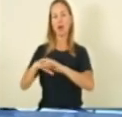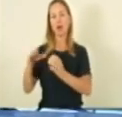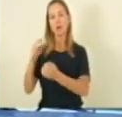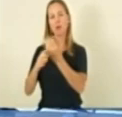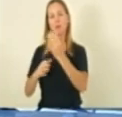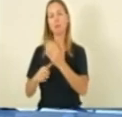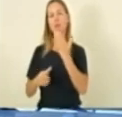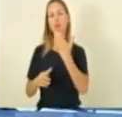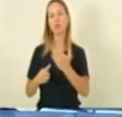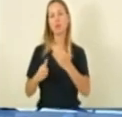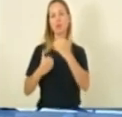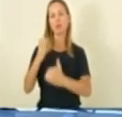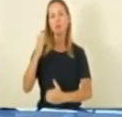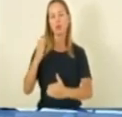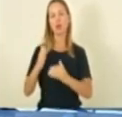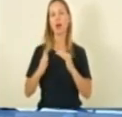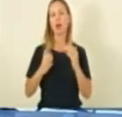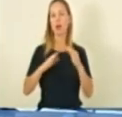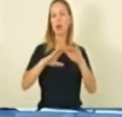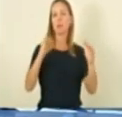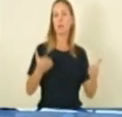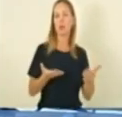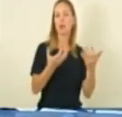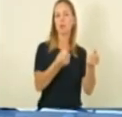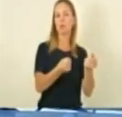baixar de pauta e a mesa defere.